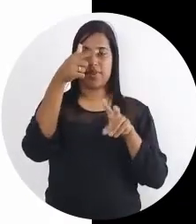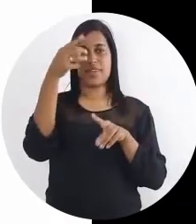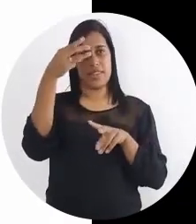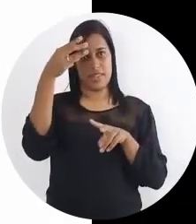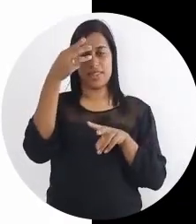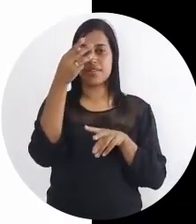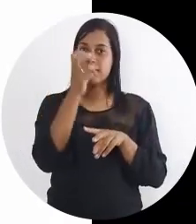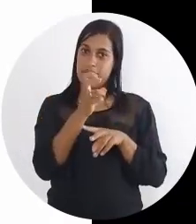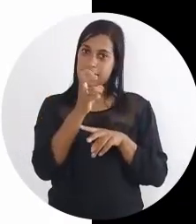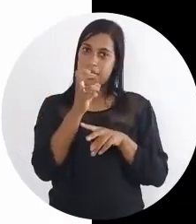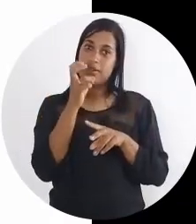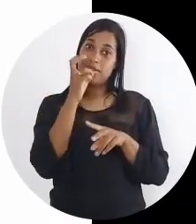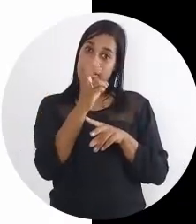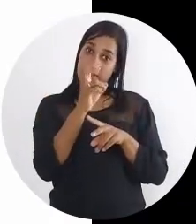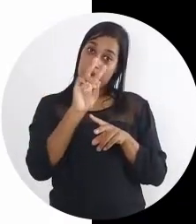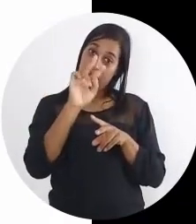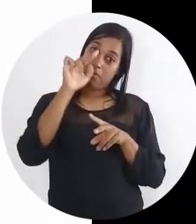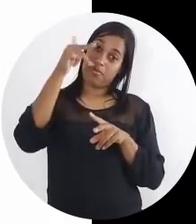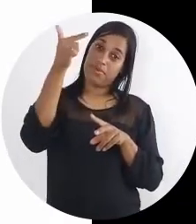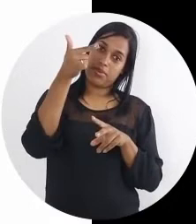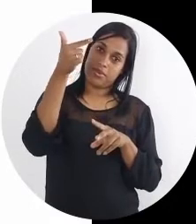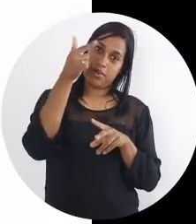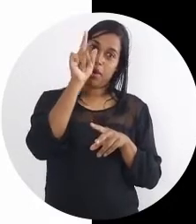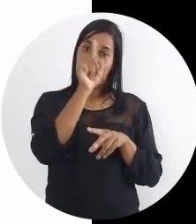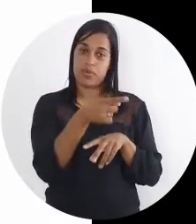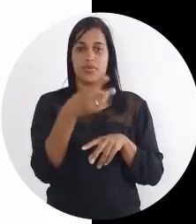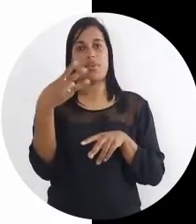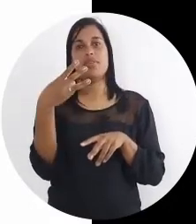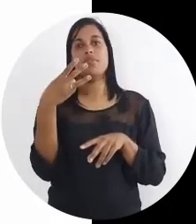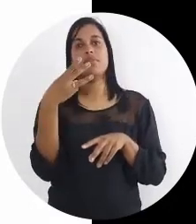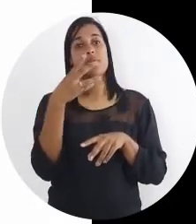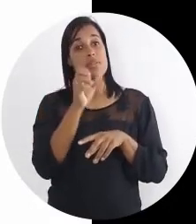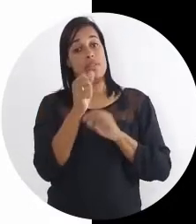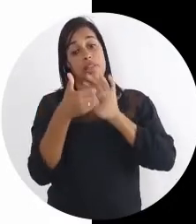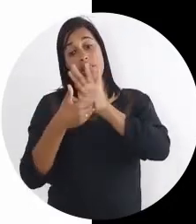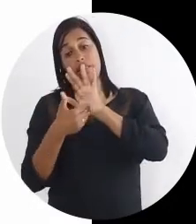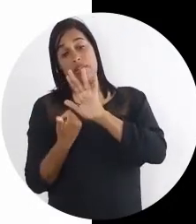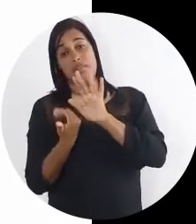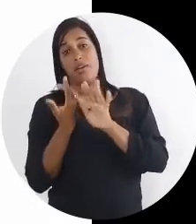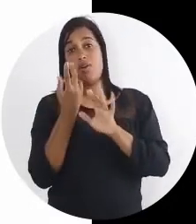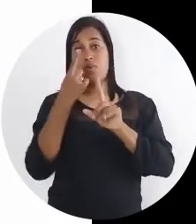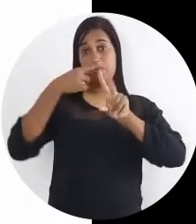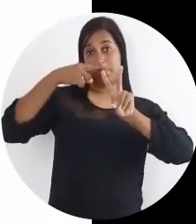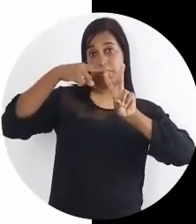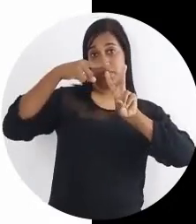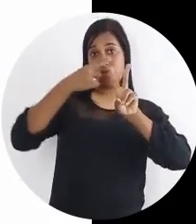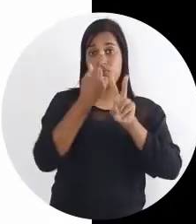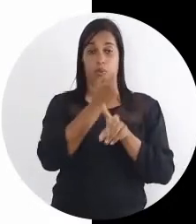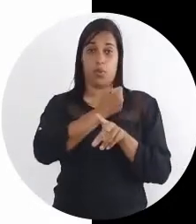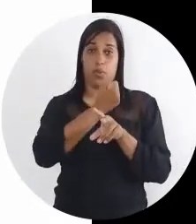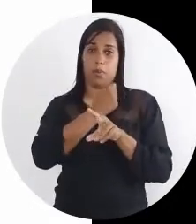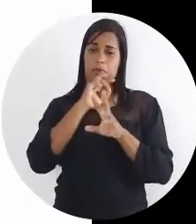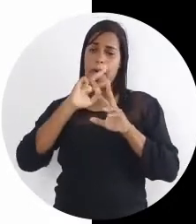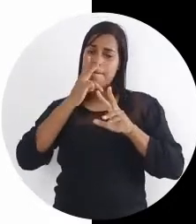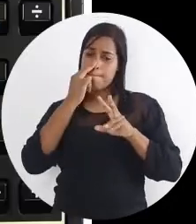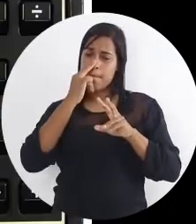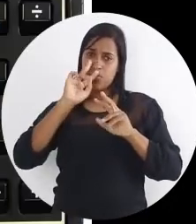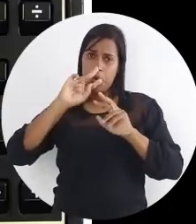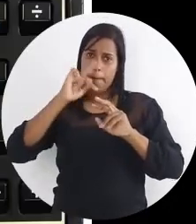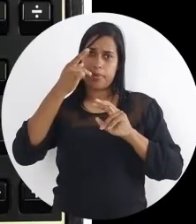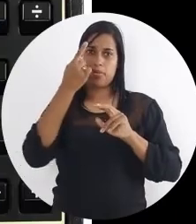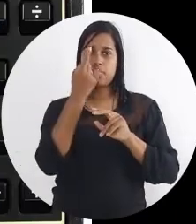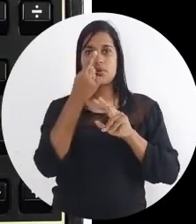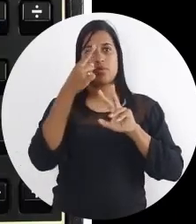que 5 elevado a 1 terço. Logo, tirar a raiz cúbica de um número é o mesmo que elevá-lo à potência 1